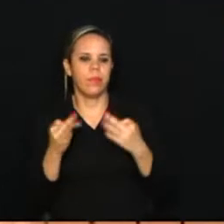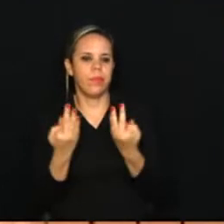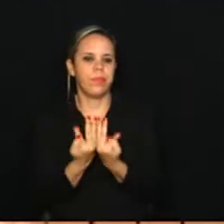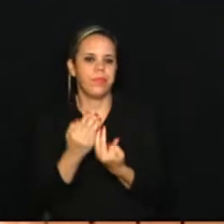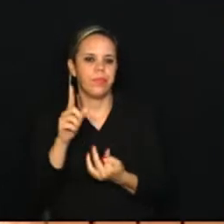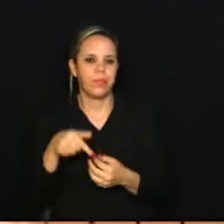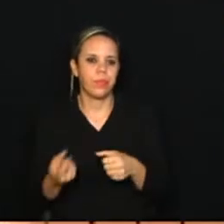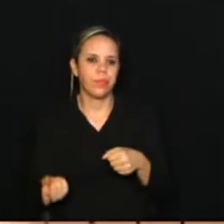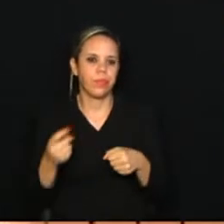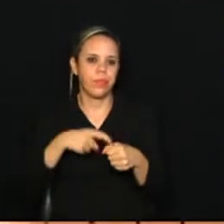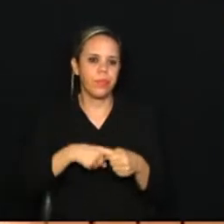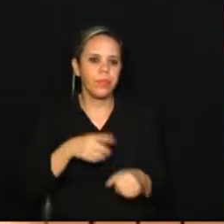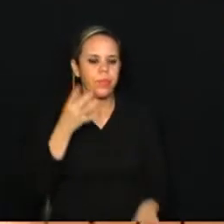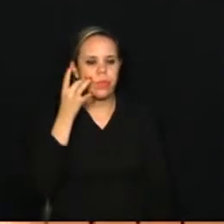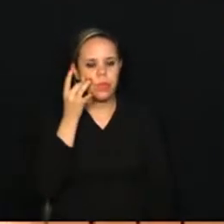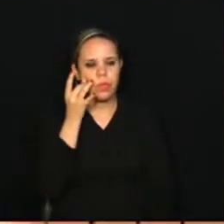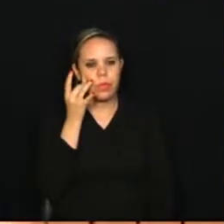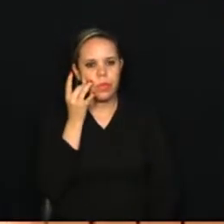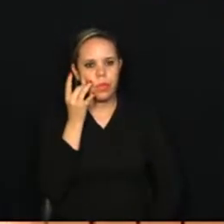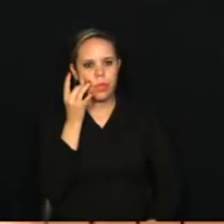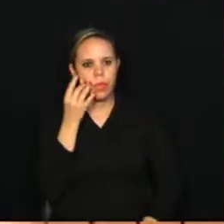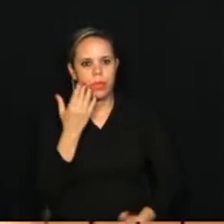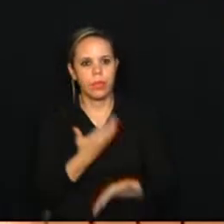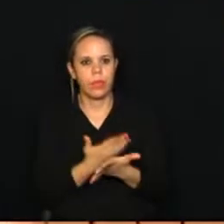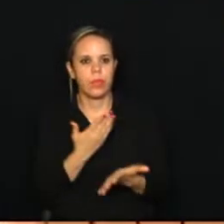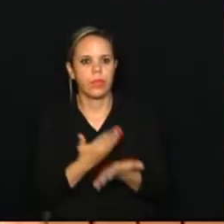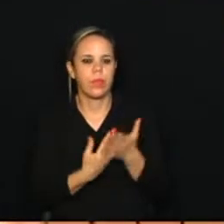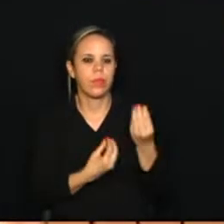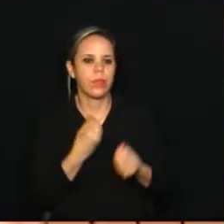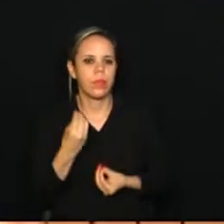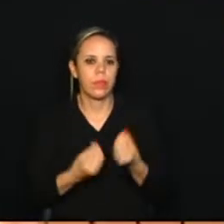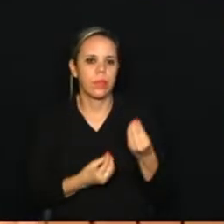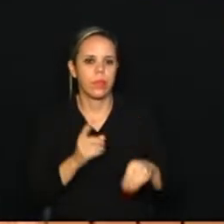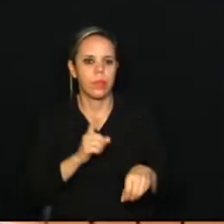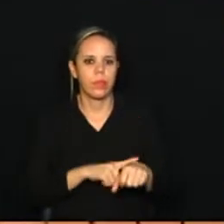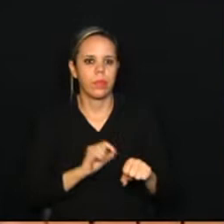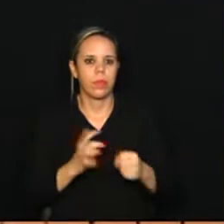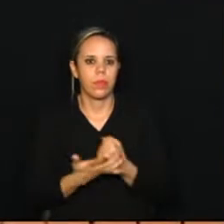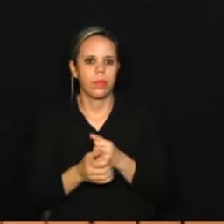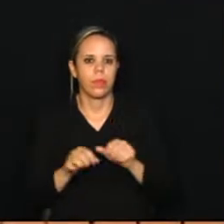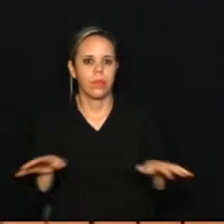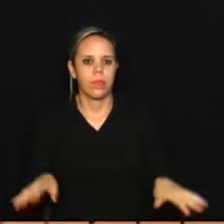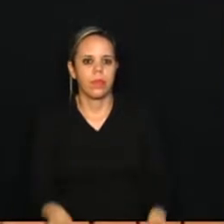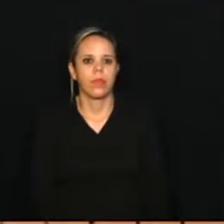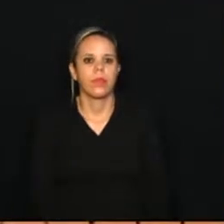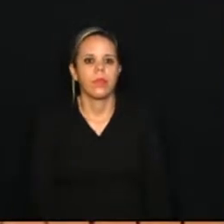esse retorno às aulas, né, em tempos de pandemia.